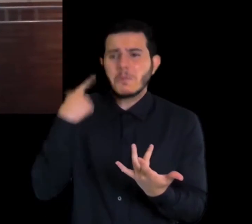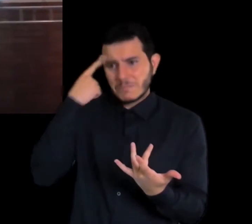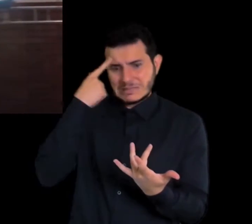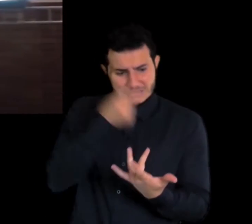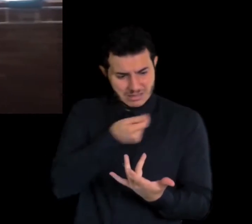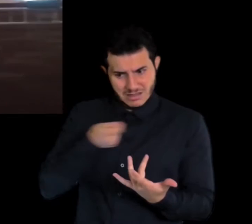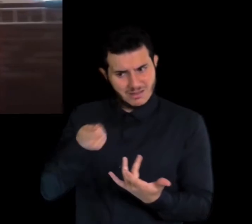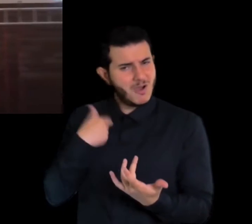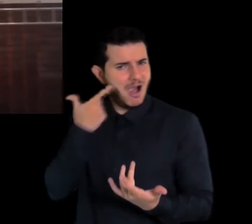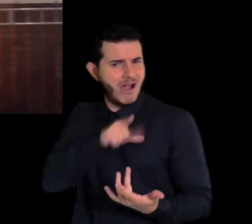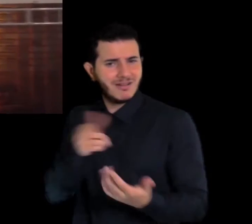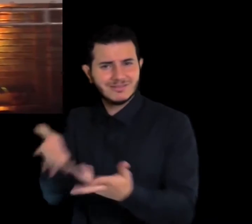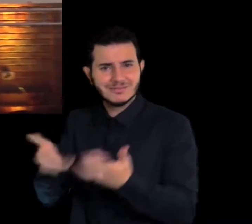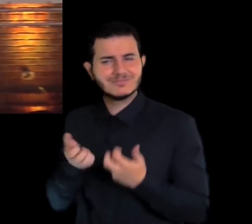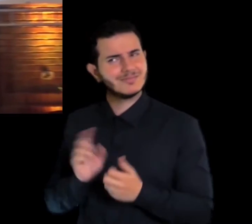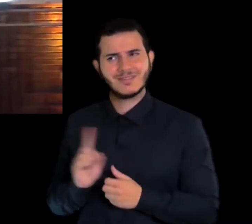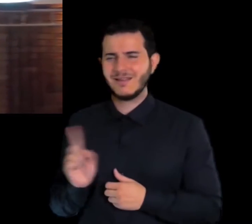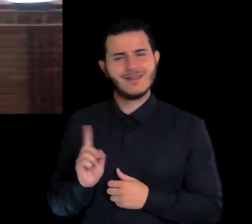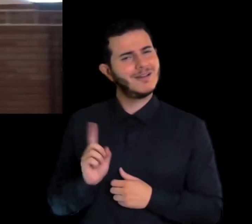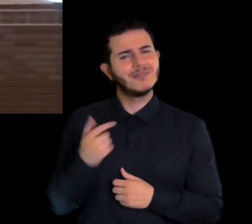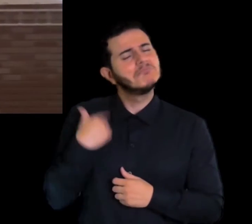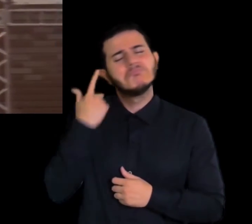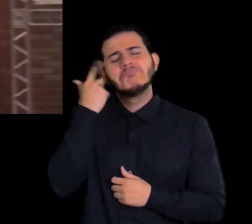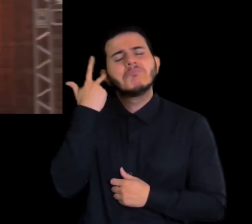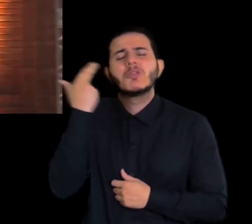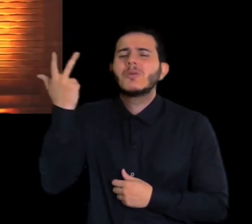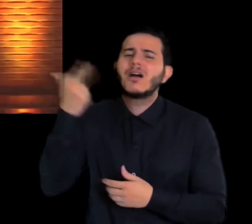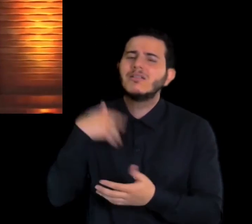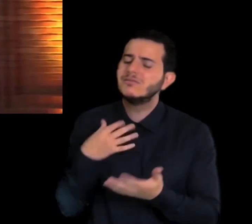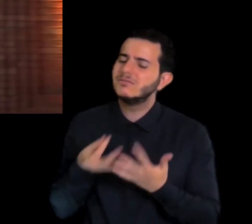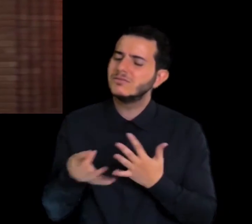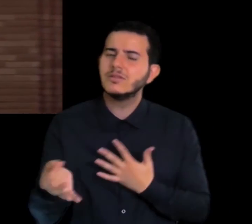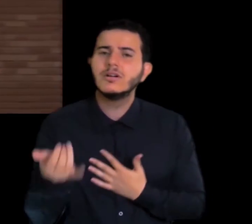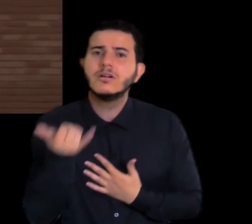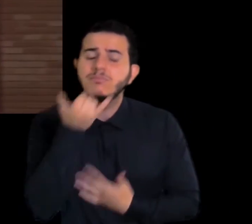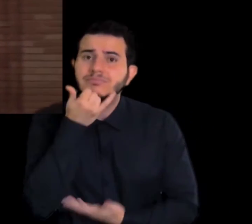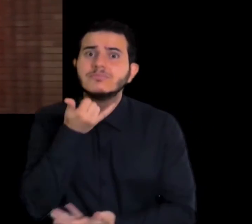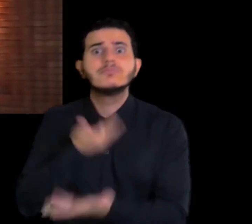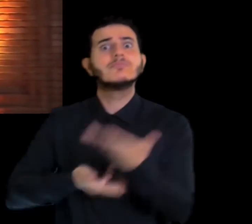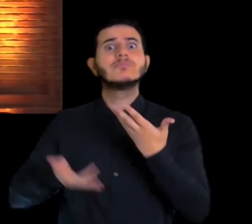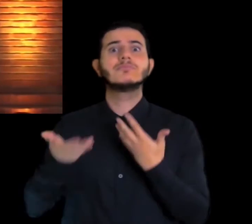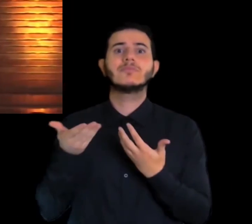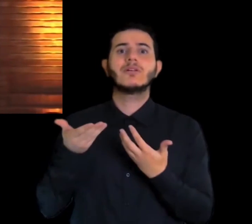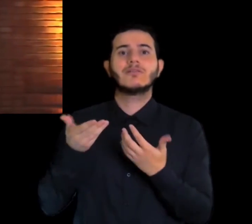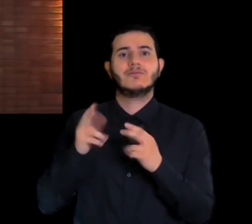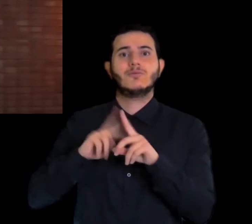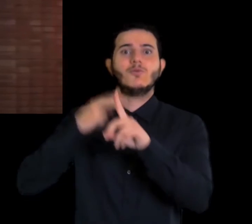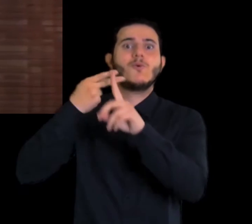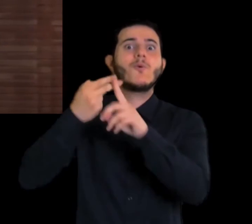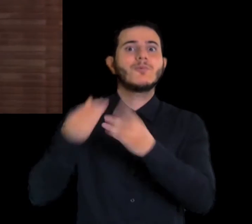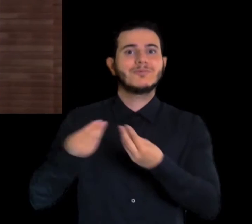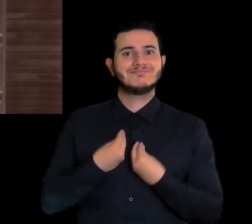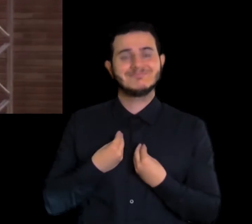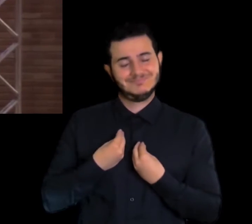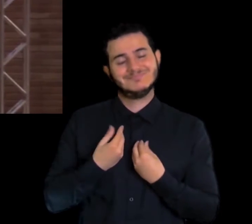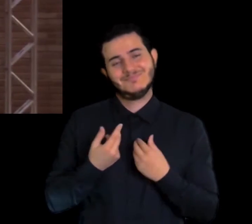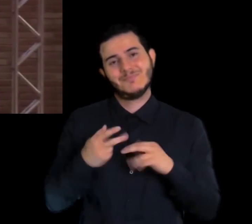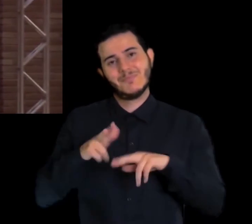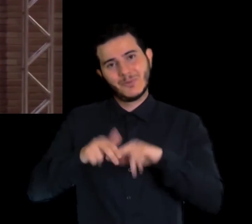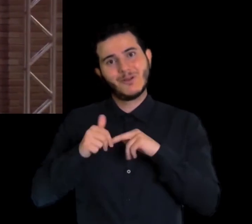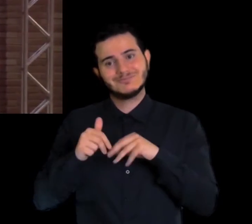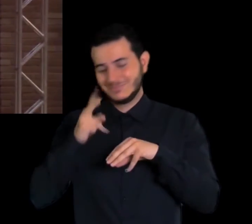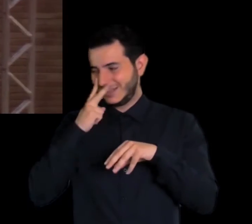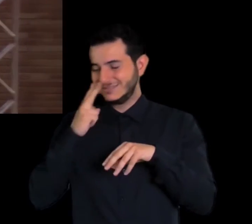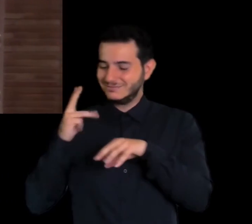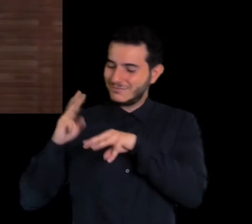sem querer. Lógico, depois eu continuei sendo generoso. Falei, eu vou dar uma moeda, só que eu vejo que vale a pena ser generoso. Matematicamente vale a pena. Né? E